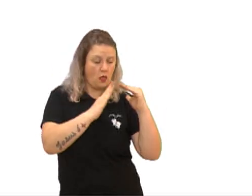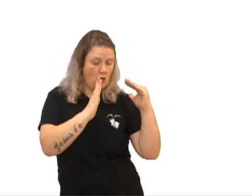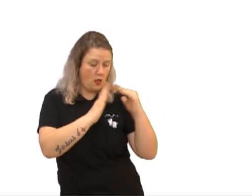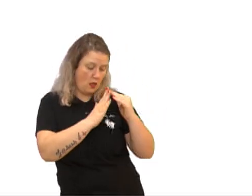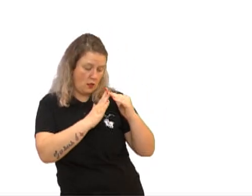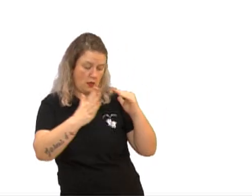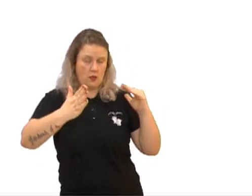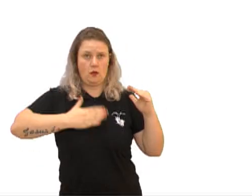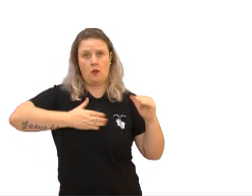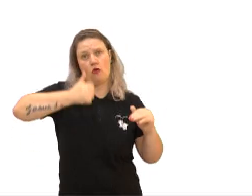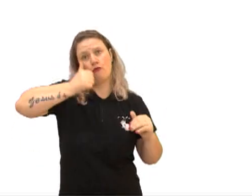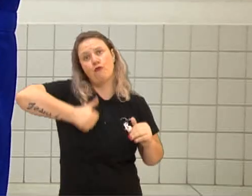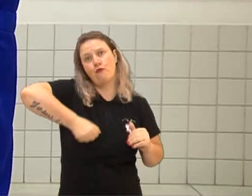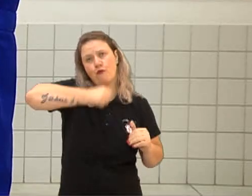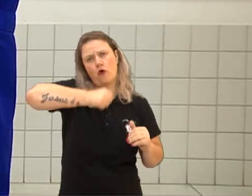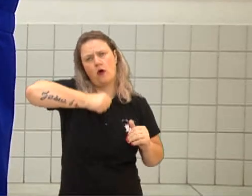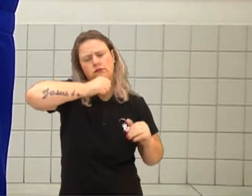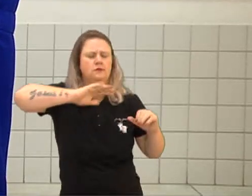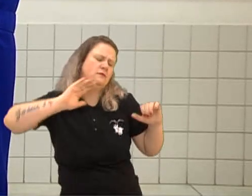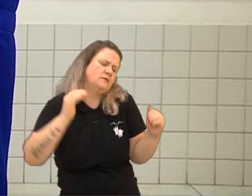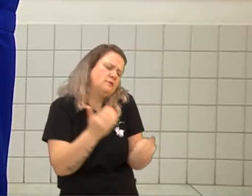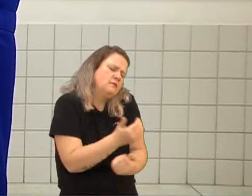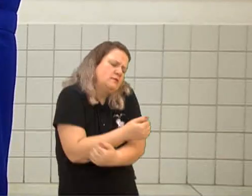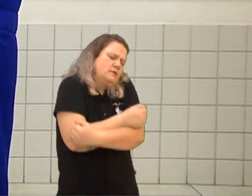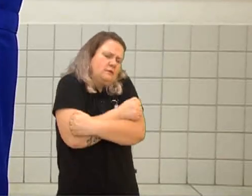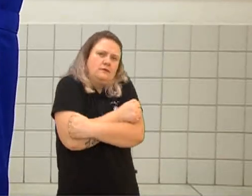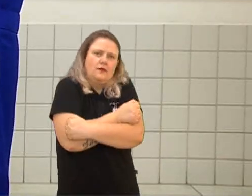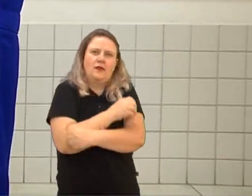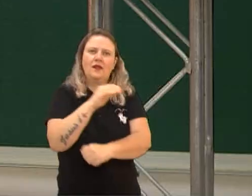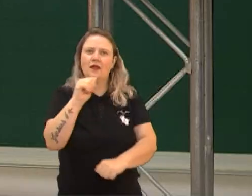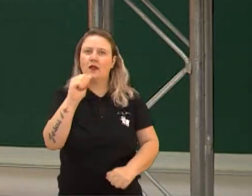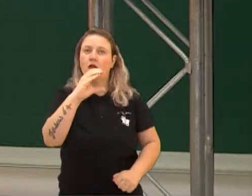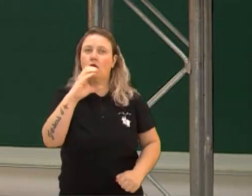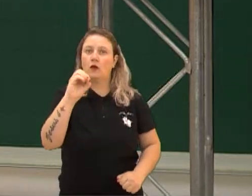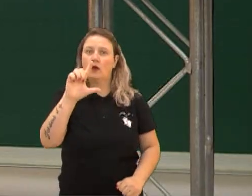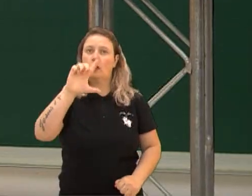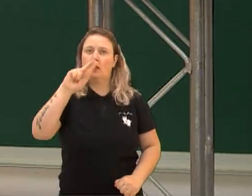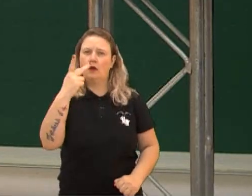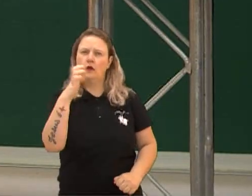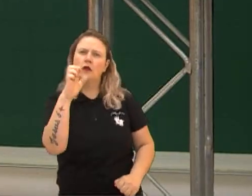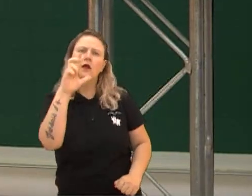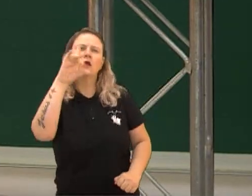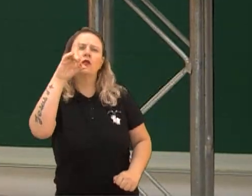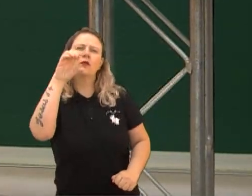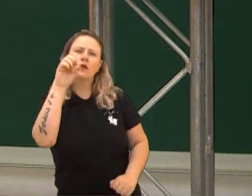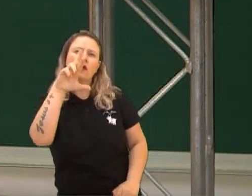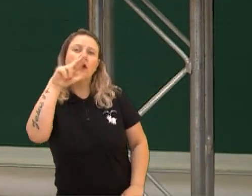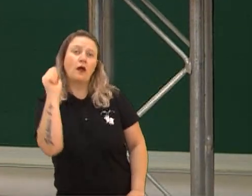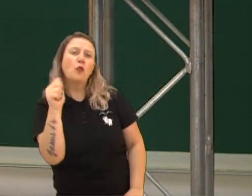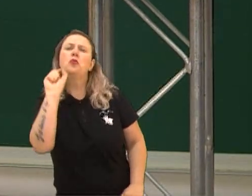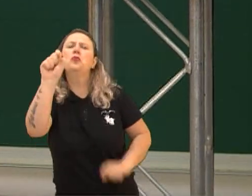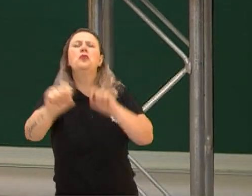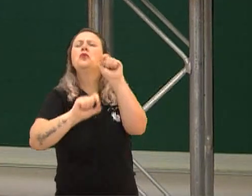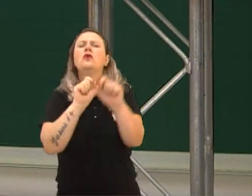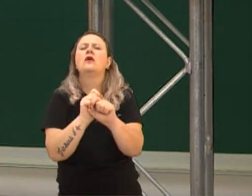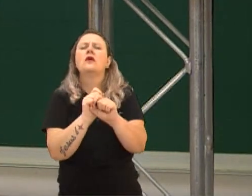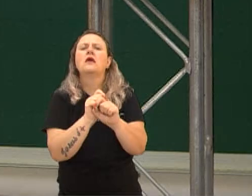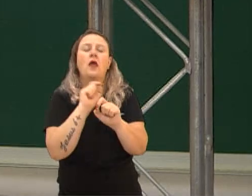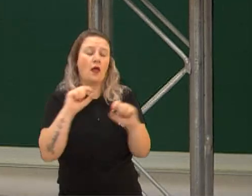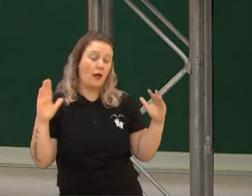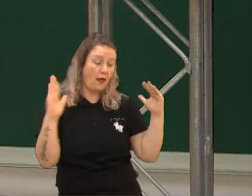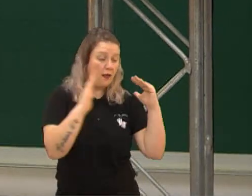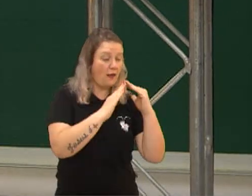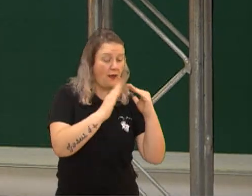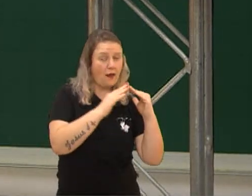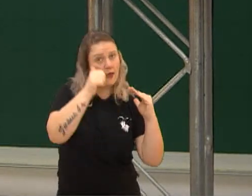muito acolhedora, sempre é, né, pessoal? Então, qual é o sujeito? O que é muito acolhedora? A casa da minha avó. Eu posso